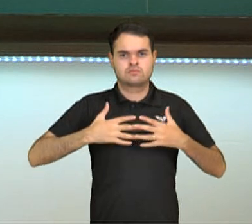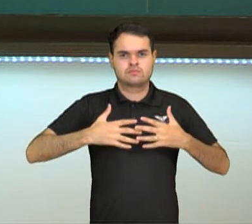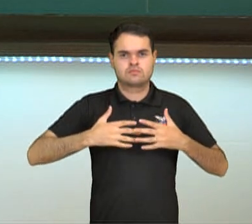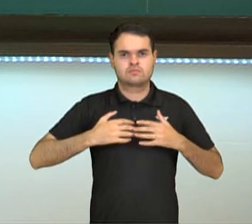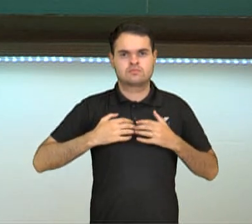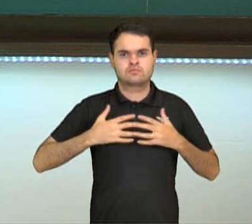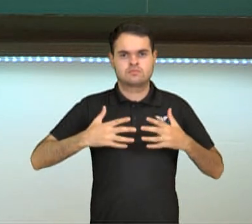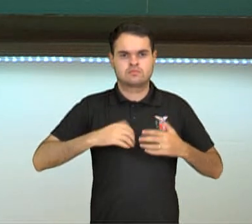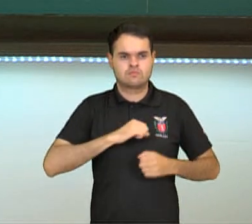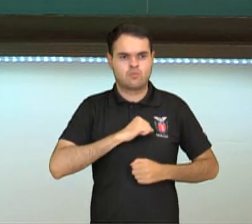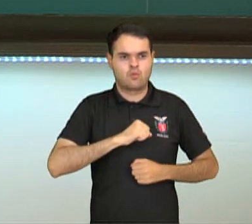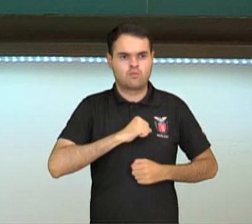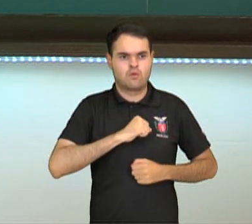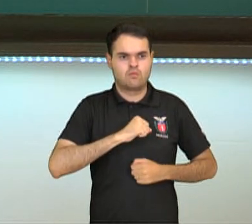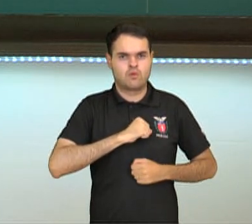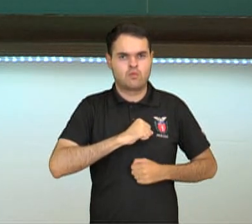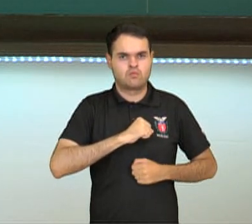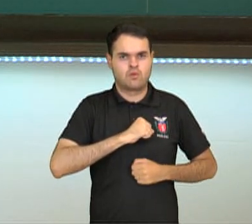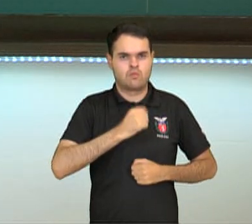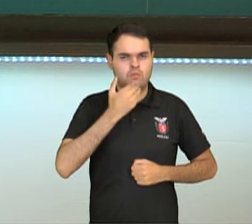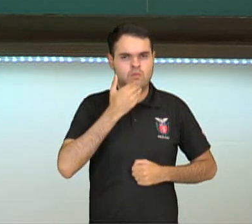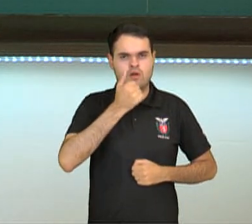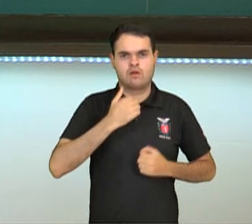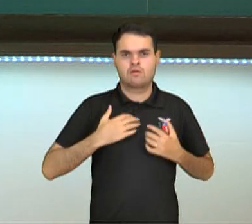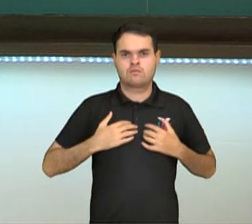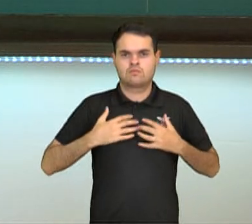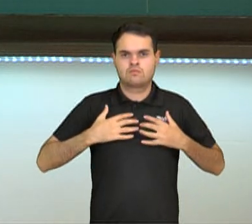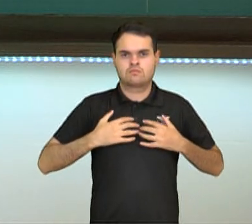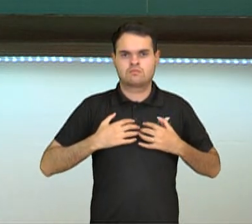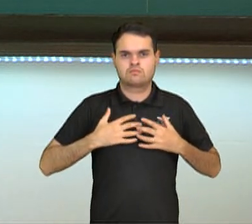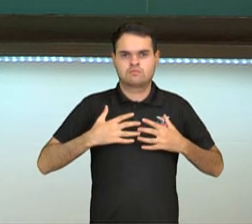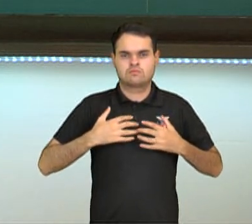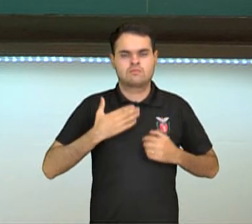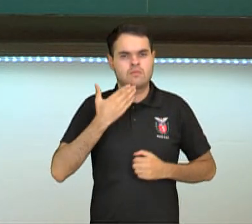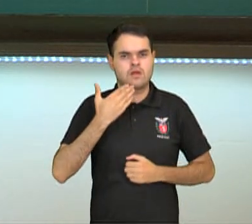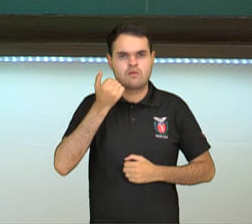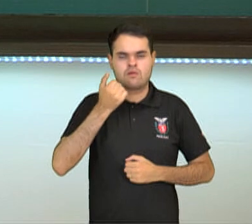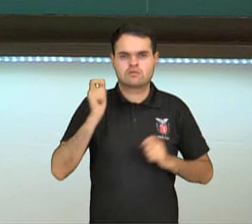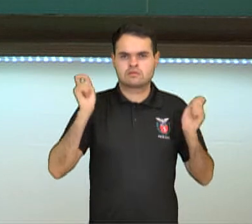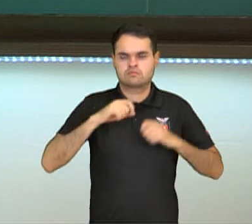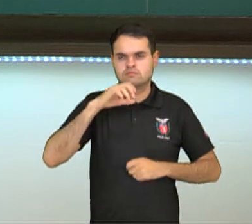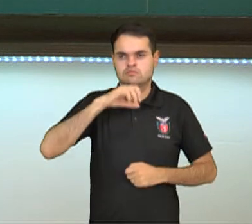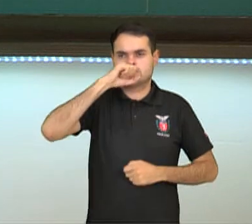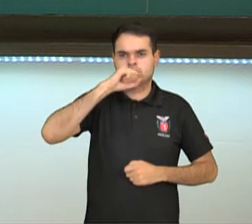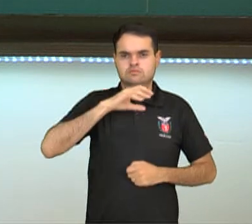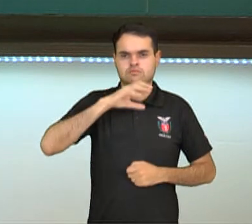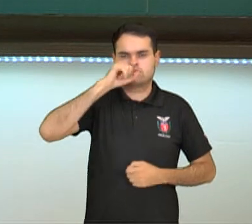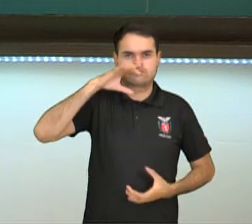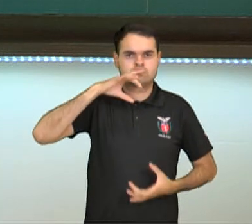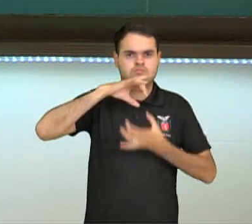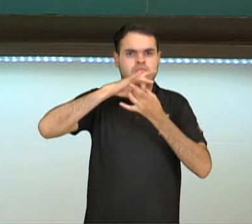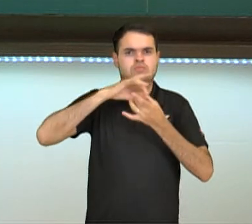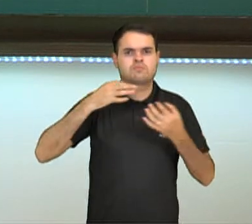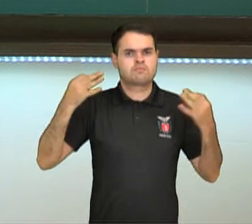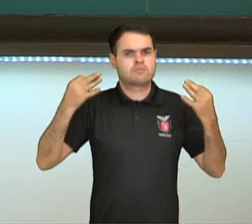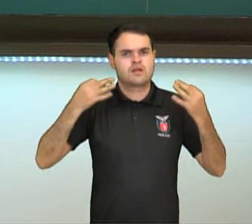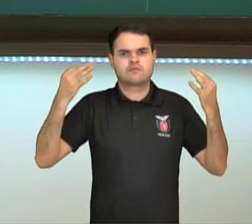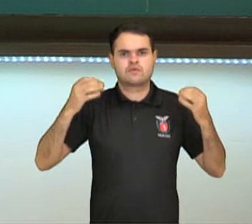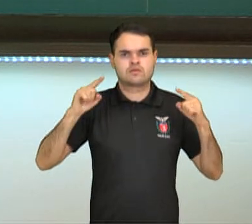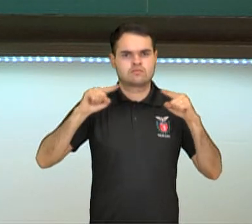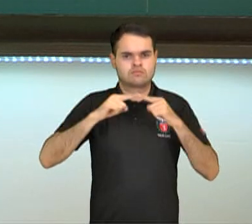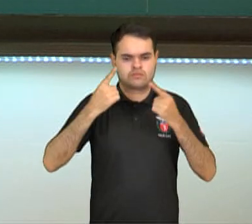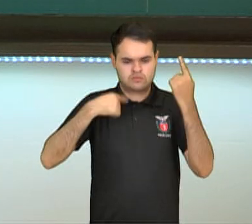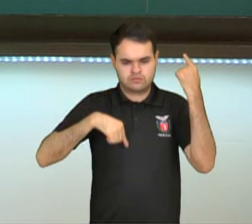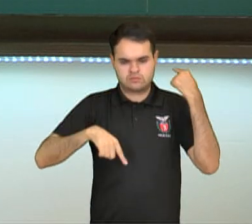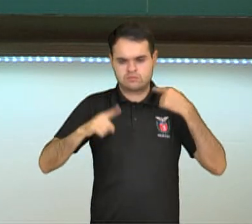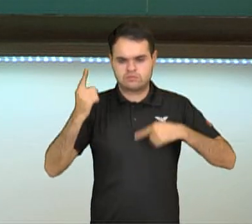vai trabalhar melhor, o meu pulmão vai trabalhar melhor e o trânsito de oxigênio no